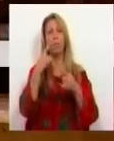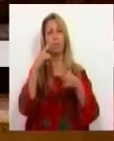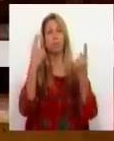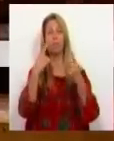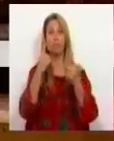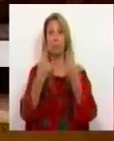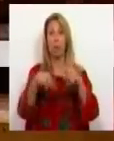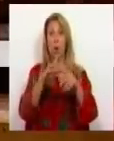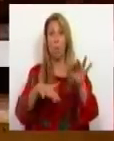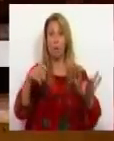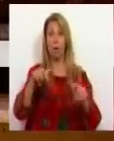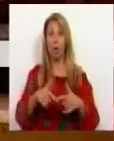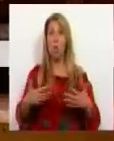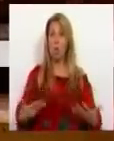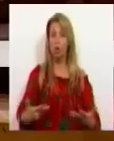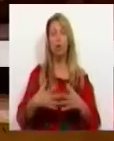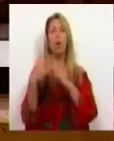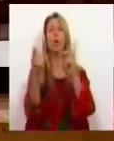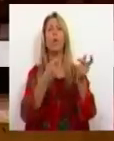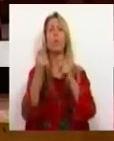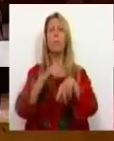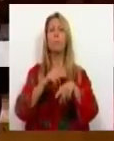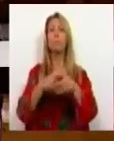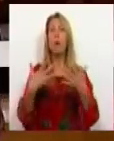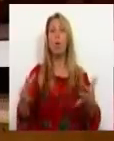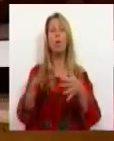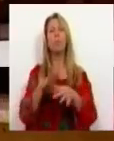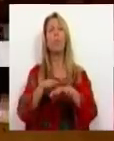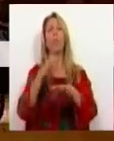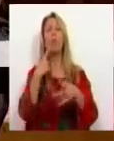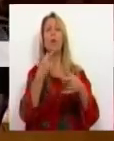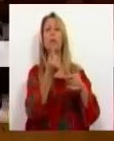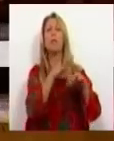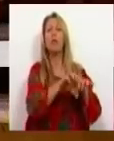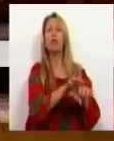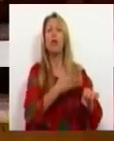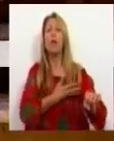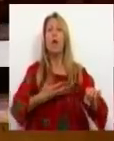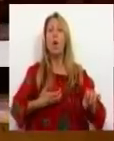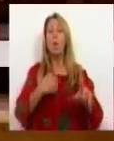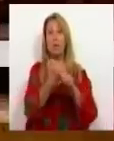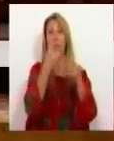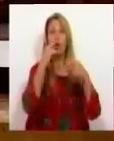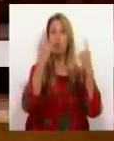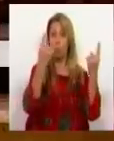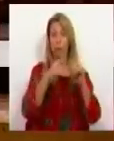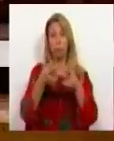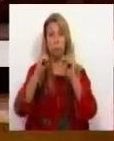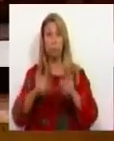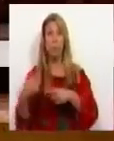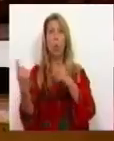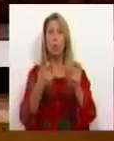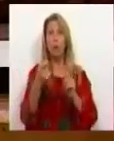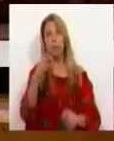hoje um debate de atualidade sobre as cativações nos serviços públicos. No lançamento deste debate, o PSD